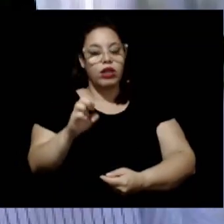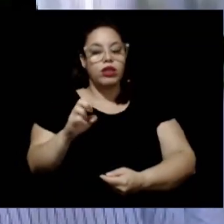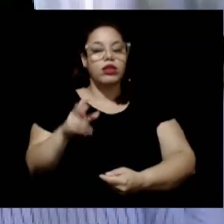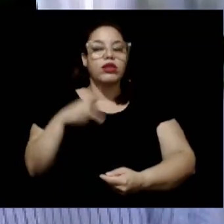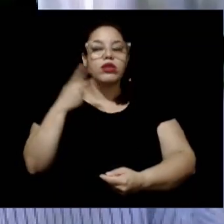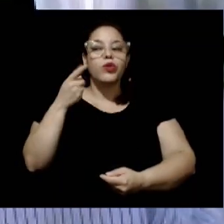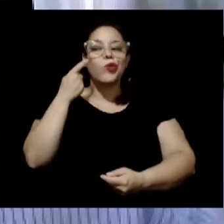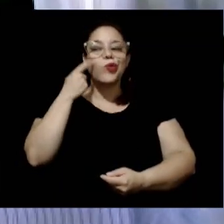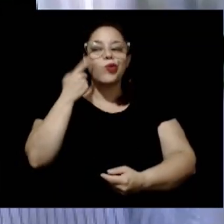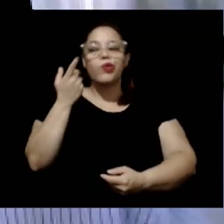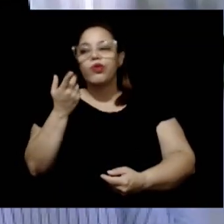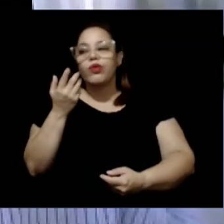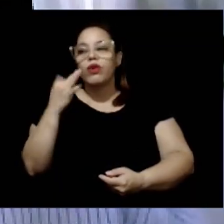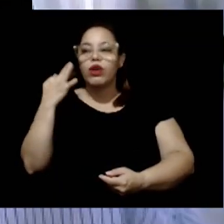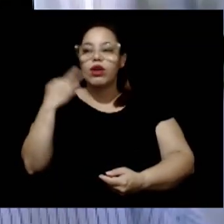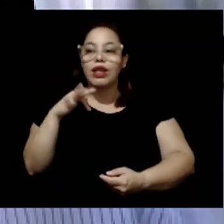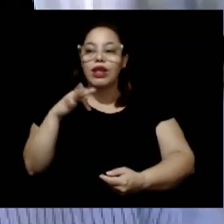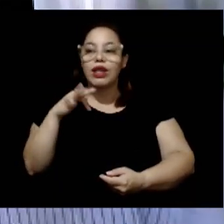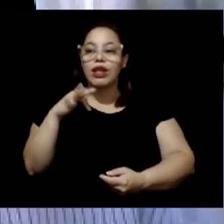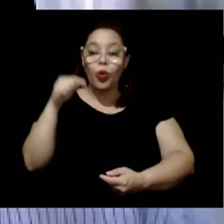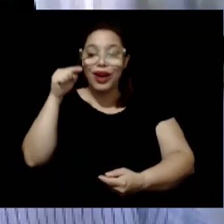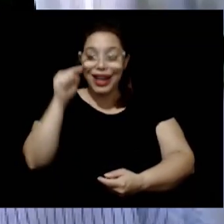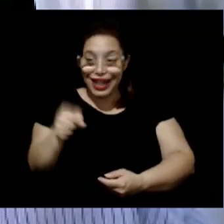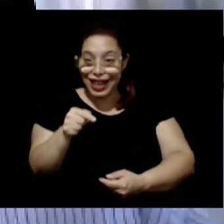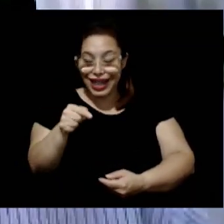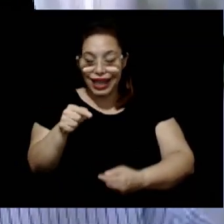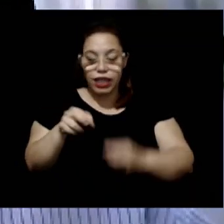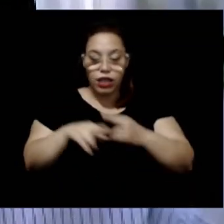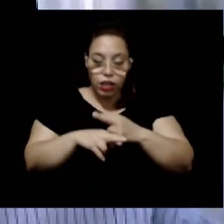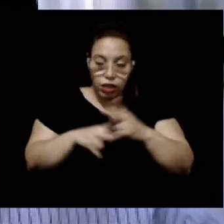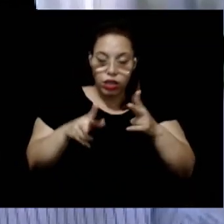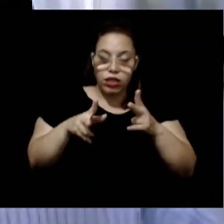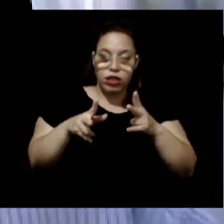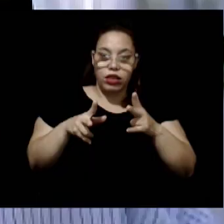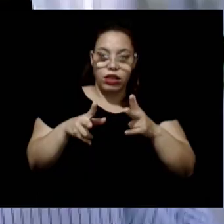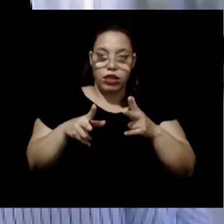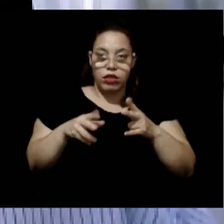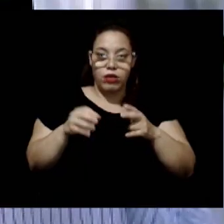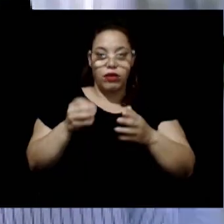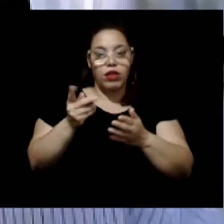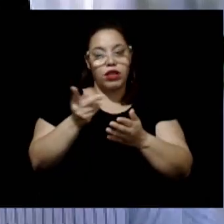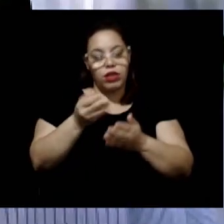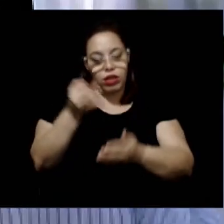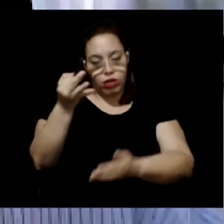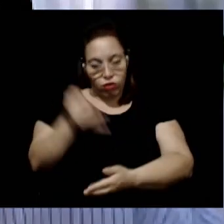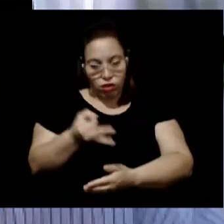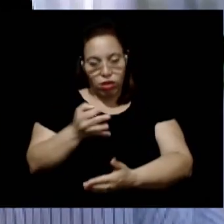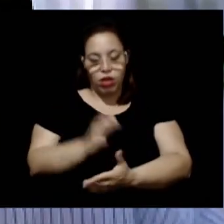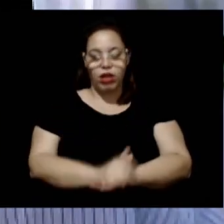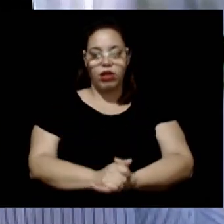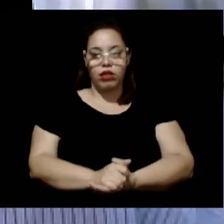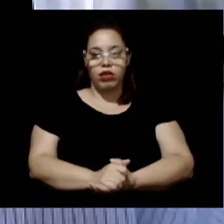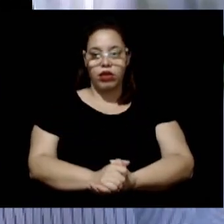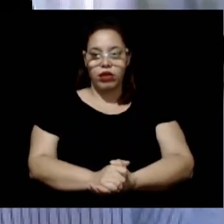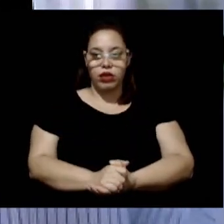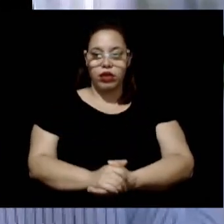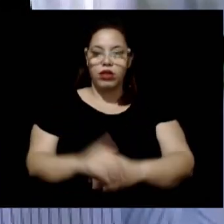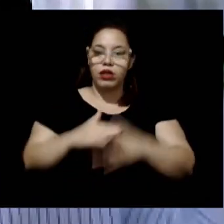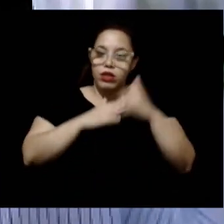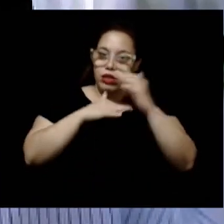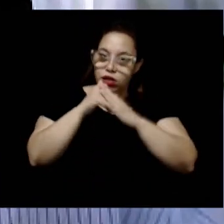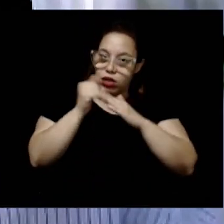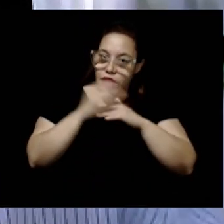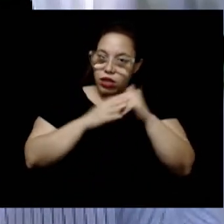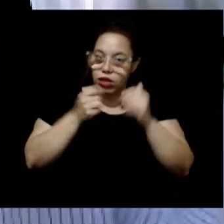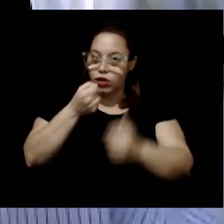fator naquele paciente que está fazendo diferença, para fazer a correção. Nós tratamos em termos de remédio para aliviar